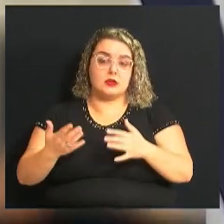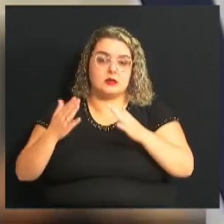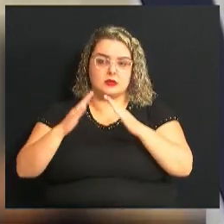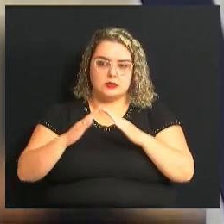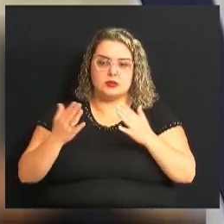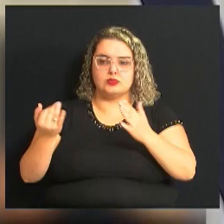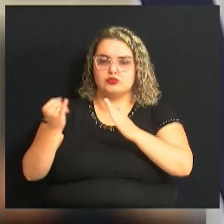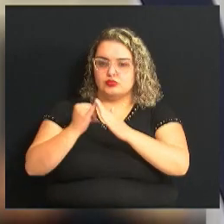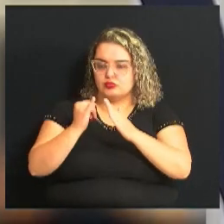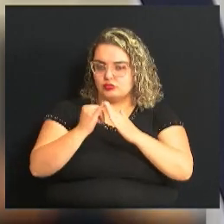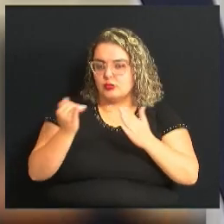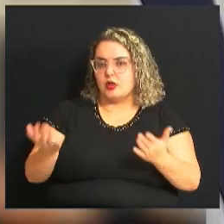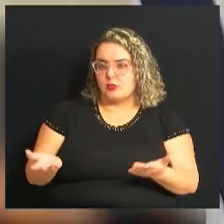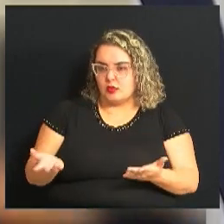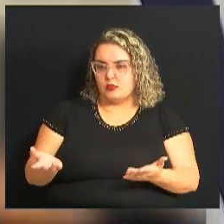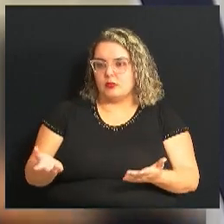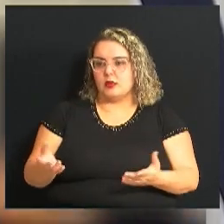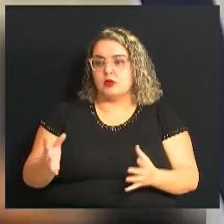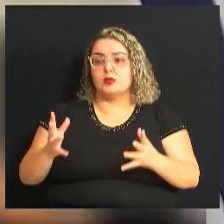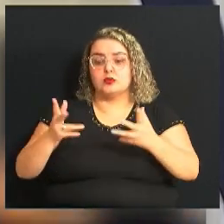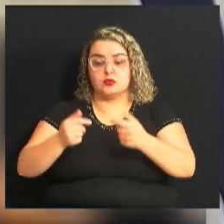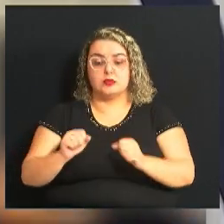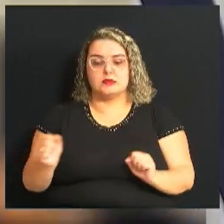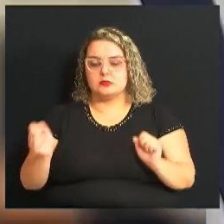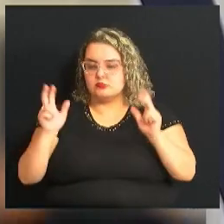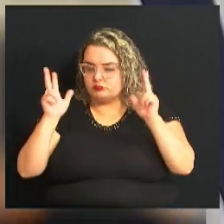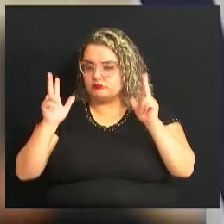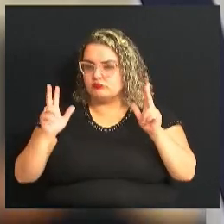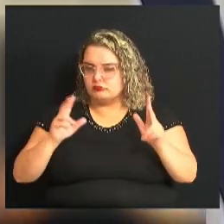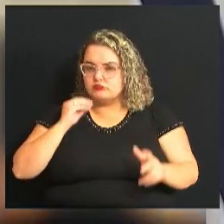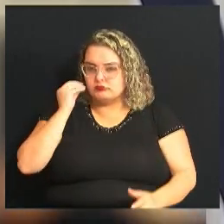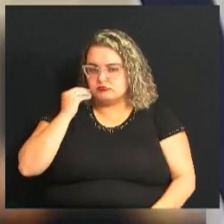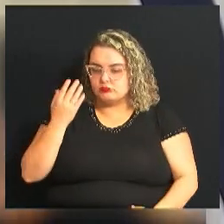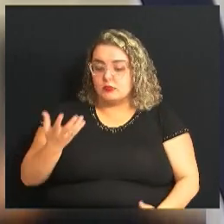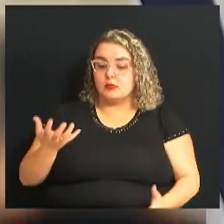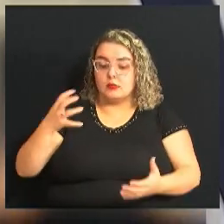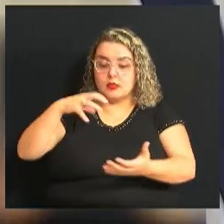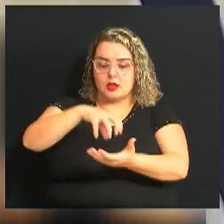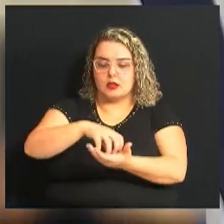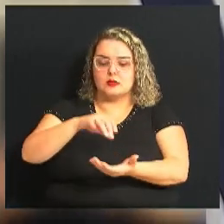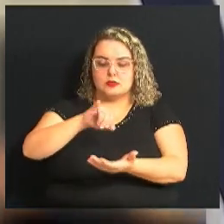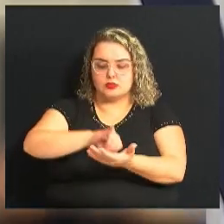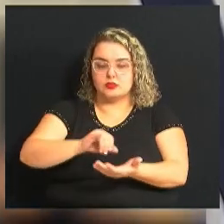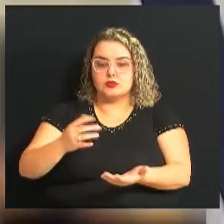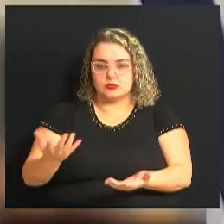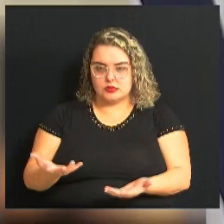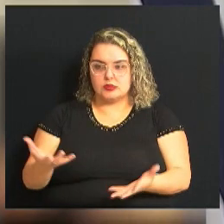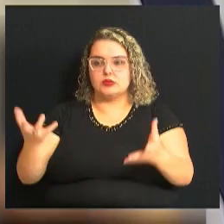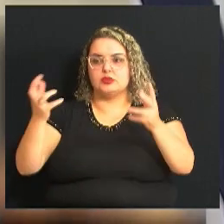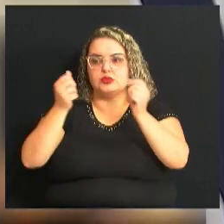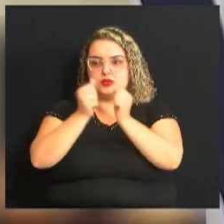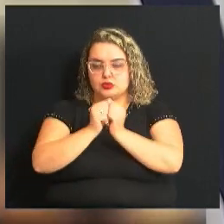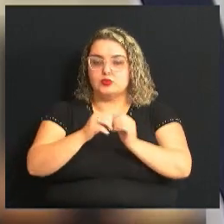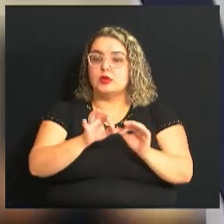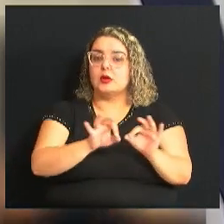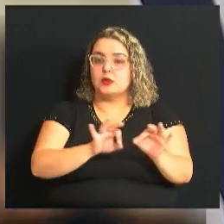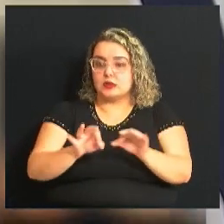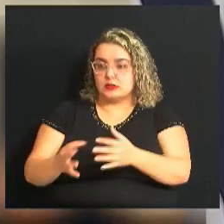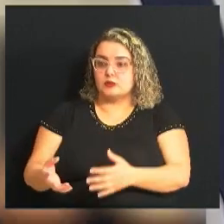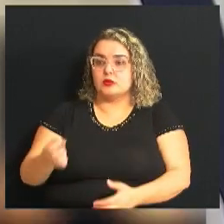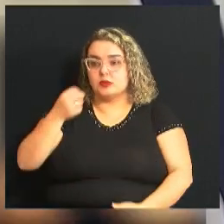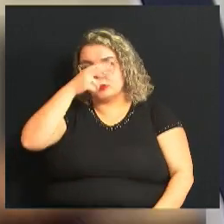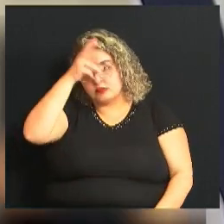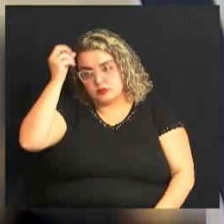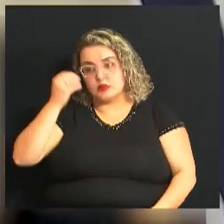né? A gente quer trazer toda essa expertise para o centro da cidade e juntar com esse projeto que a prefeitura mandou